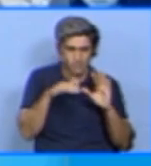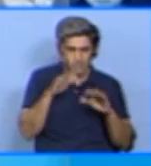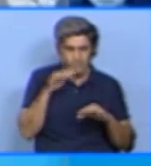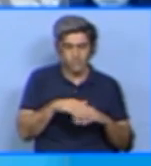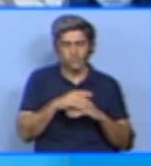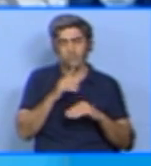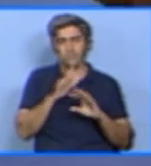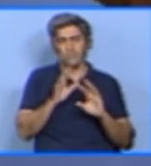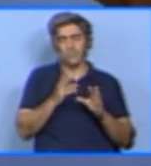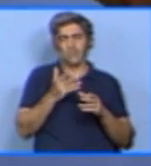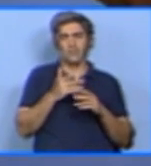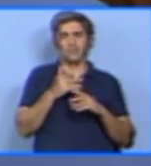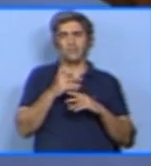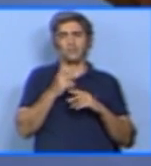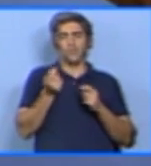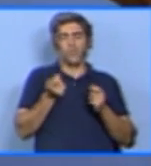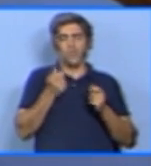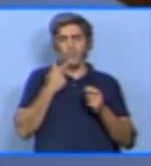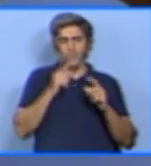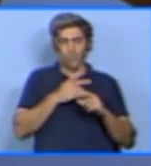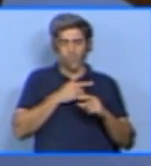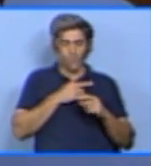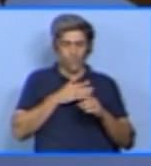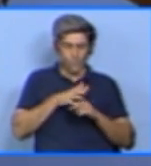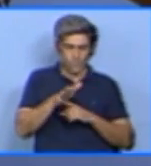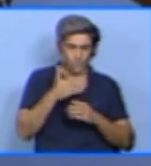que precisa de ser reorganizada pelo amor.